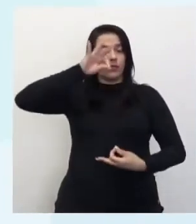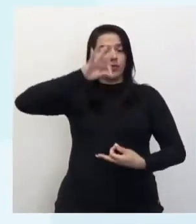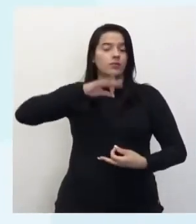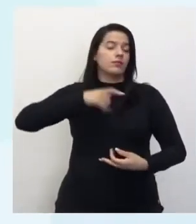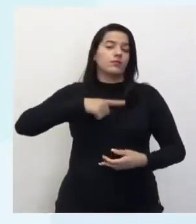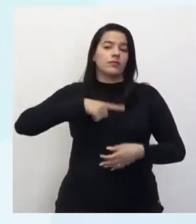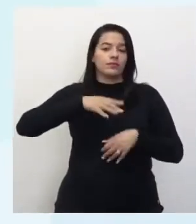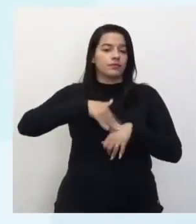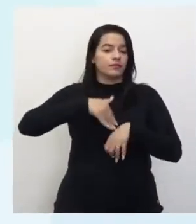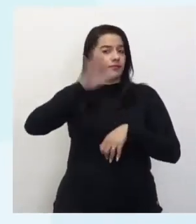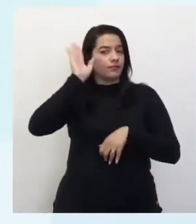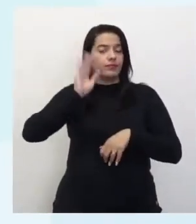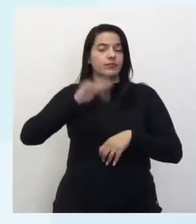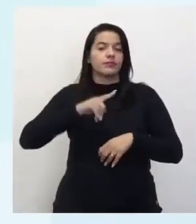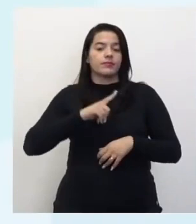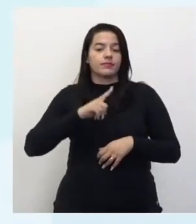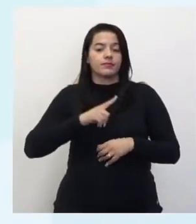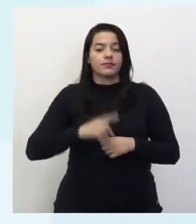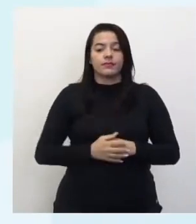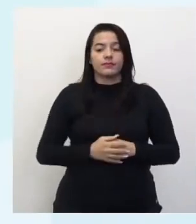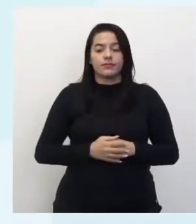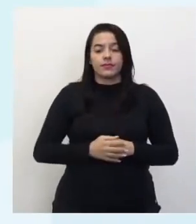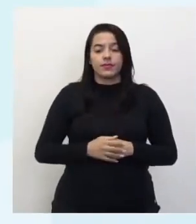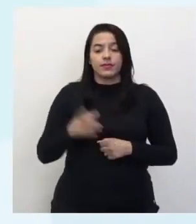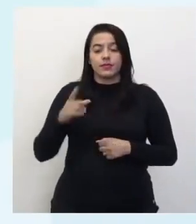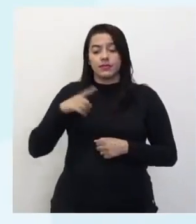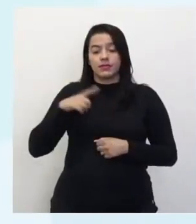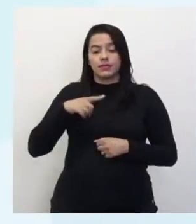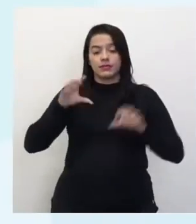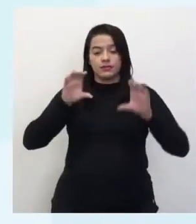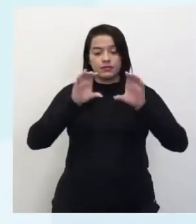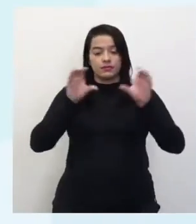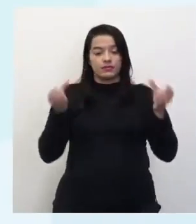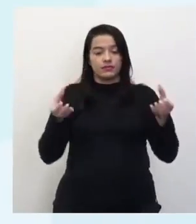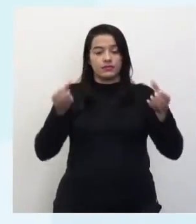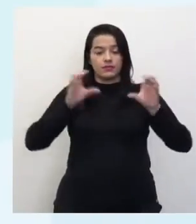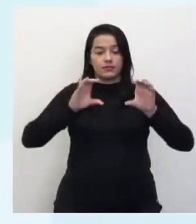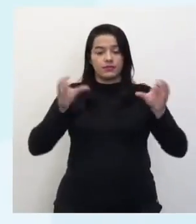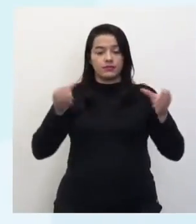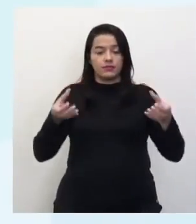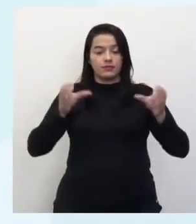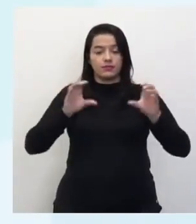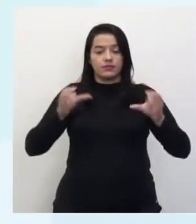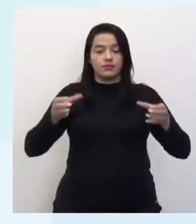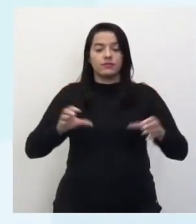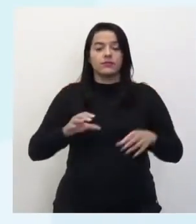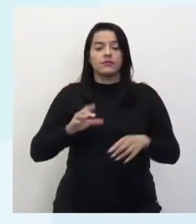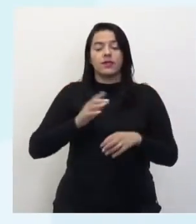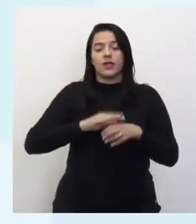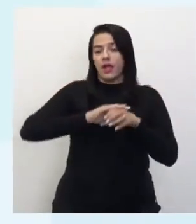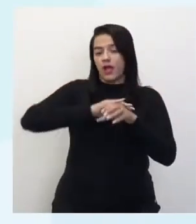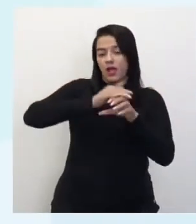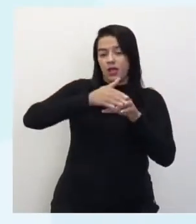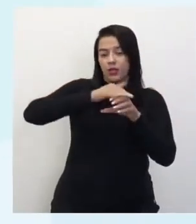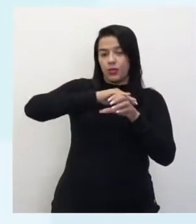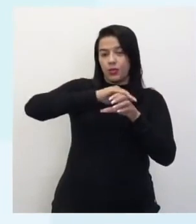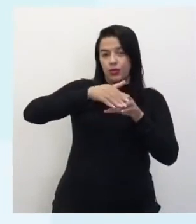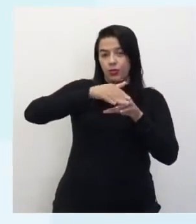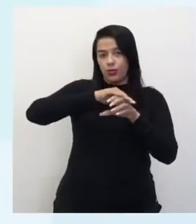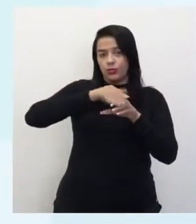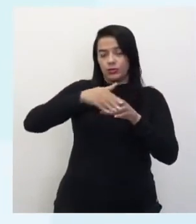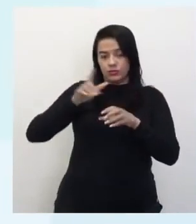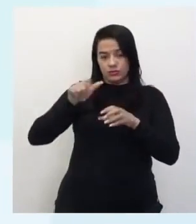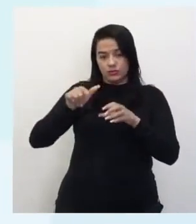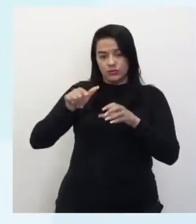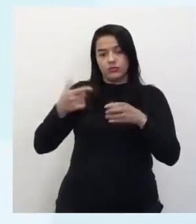uma articulação aí. Você está vendo que ele tem a cabeça ali do fêmur meio arredondadinha, né? E essa aí é